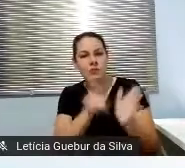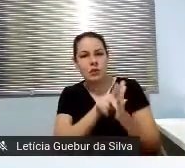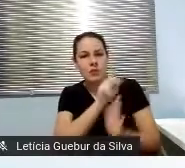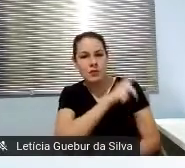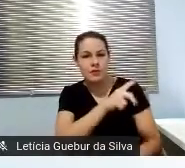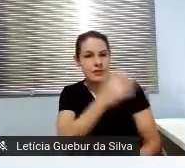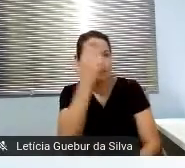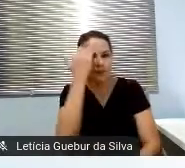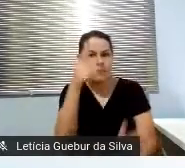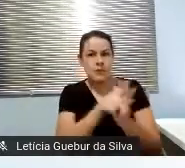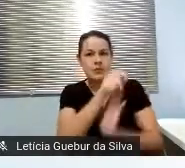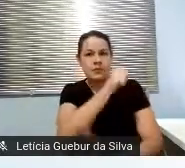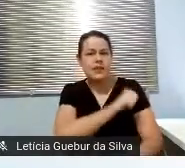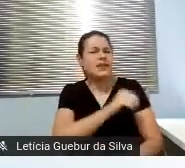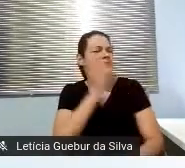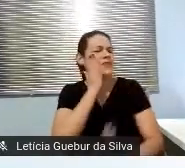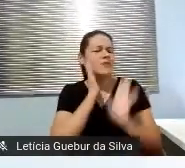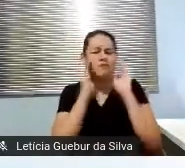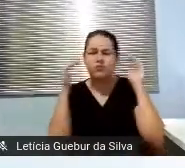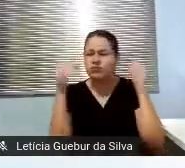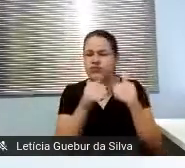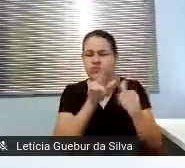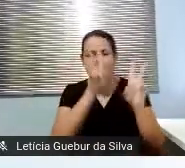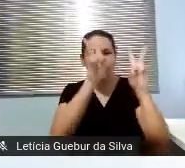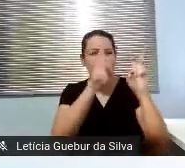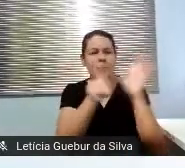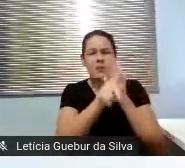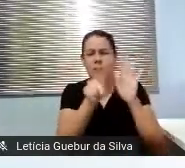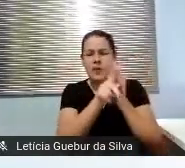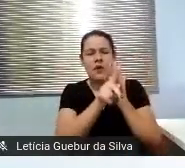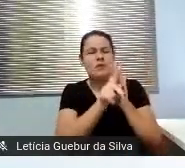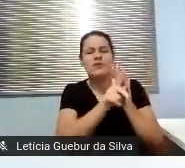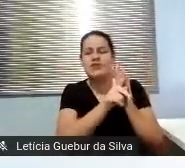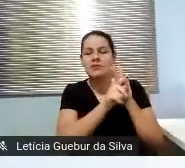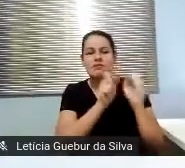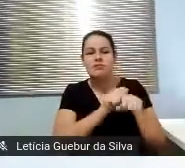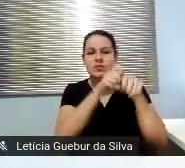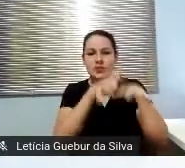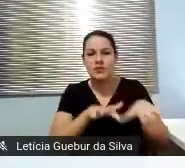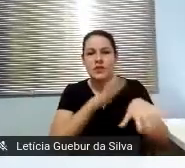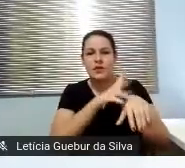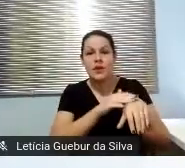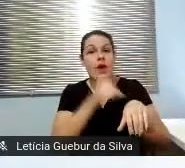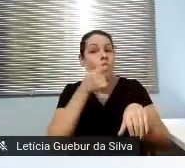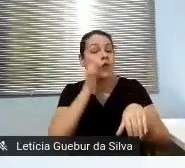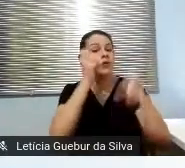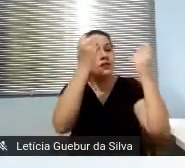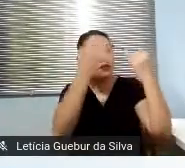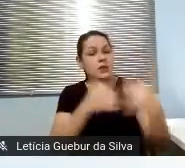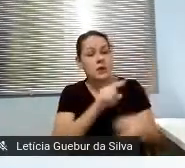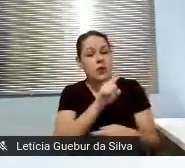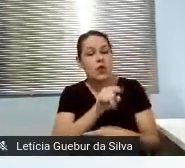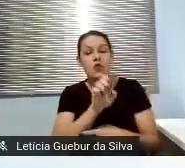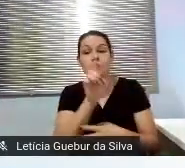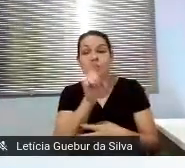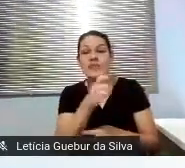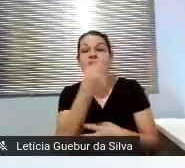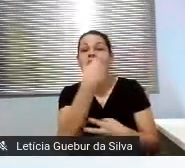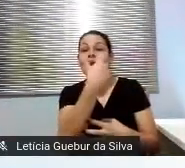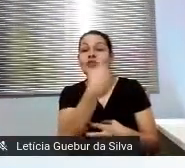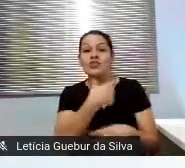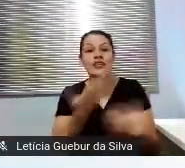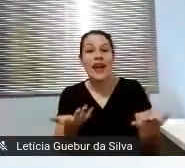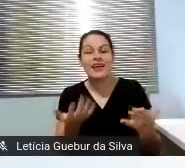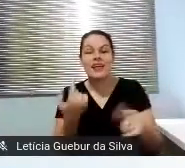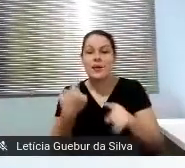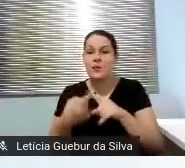dos especialistas brasileiros nesse tema. E ele ontem falou muito do Zé Gotinha, porque o Brasil já foi reconhecido.